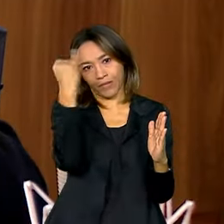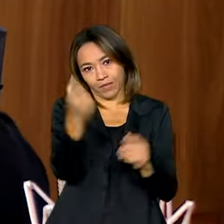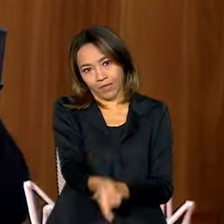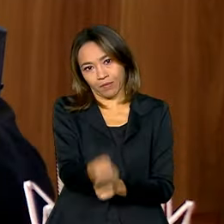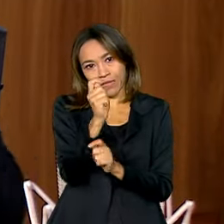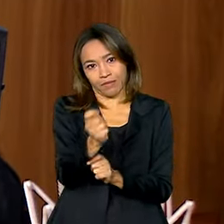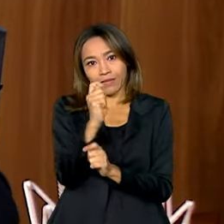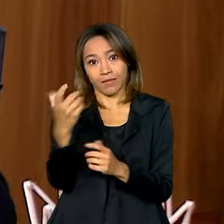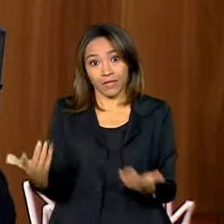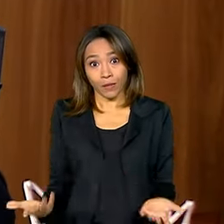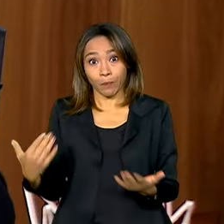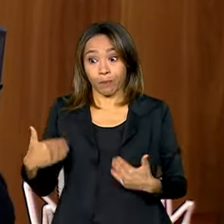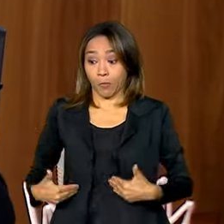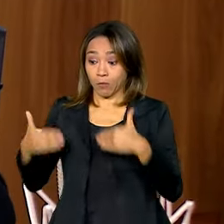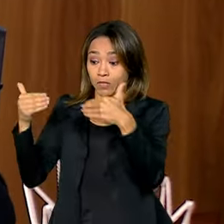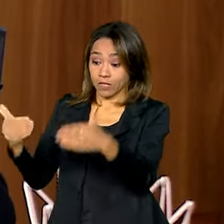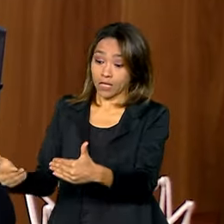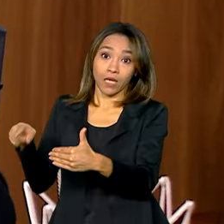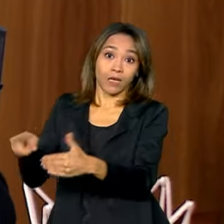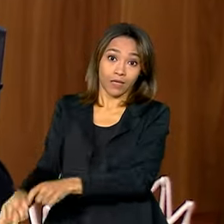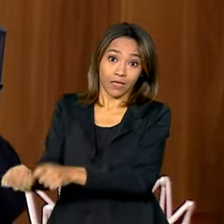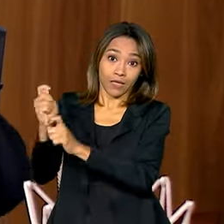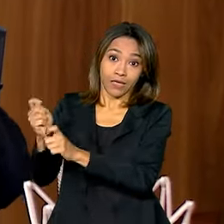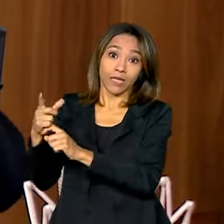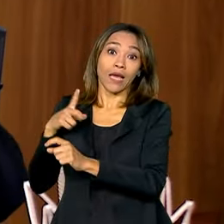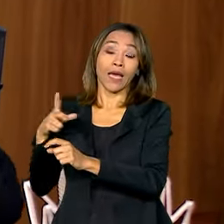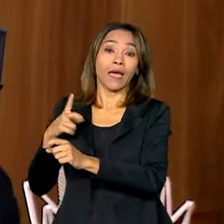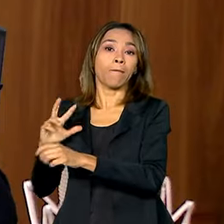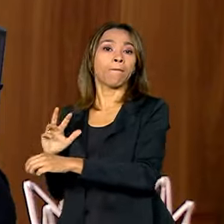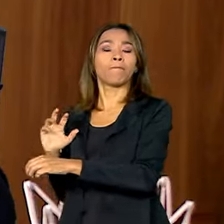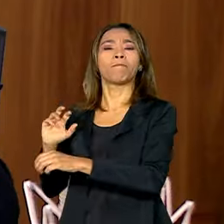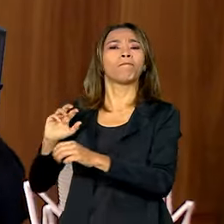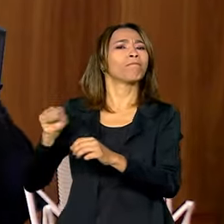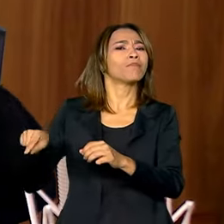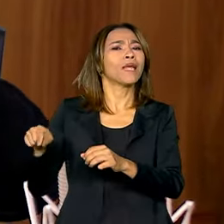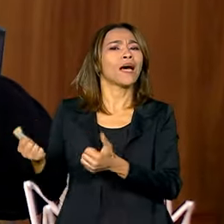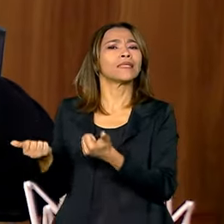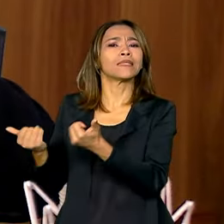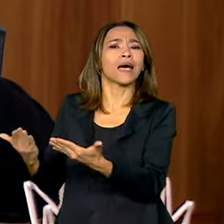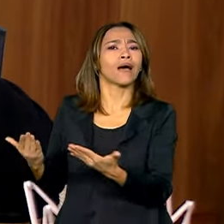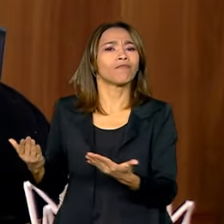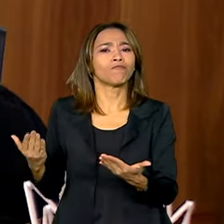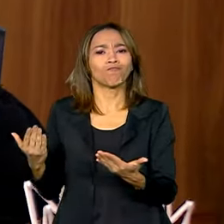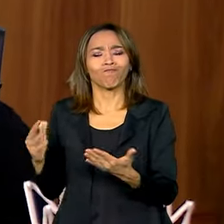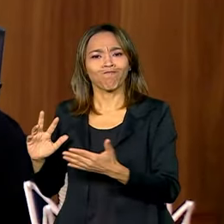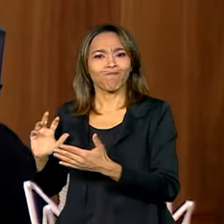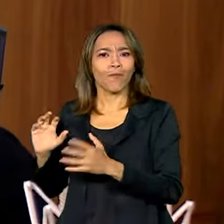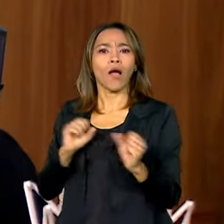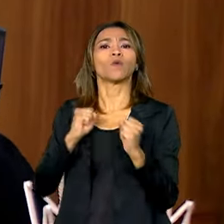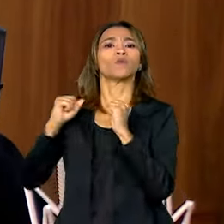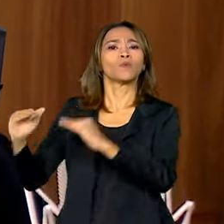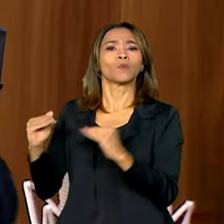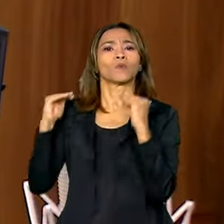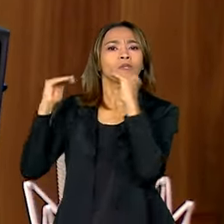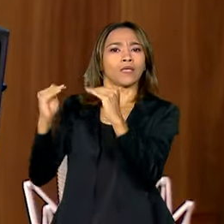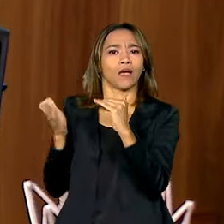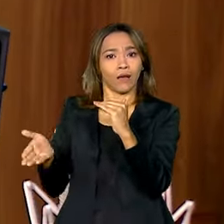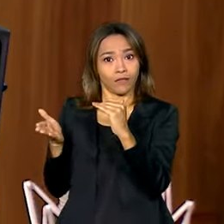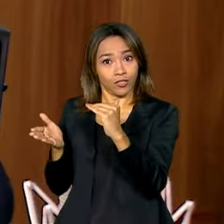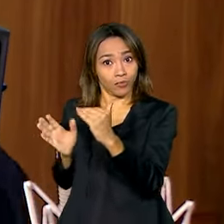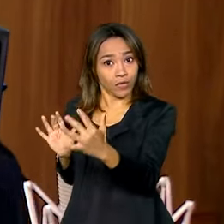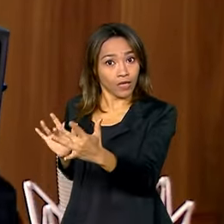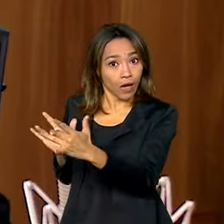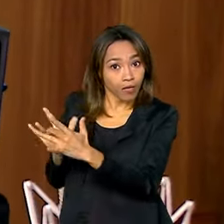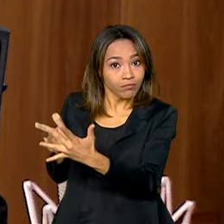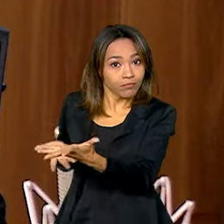Ministério é o empoderamento desse setor da economia. Quando se cria um Ministério, você estabelece um canal direto entre o presidente da República e o setor.